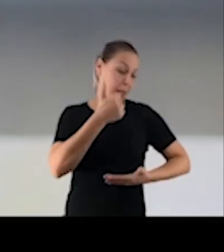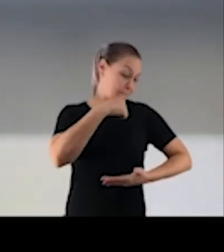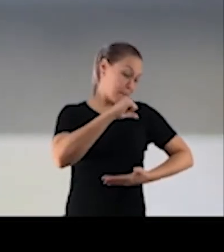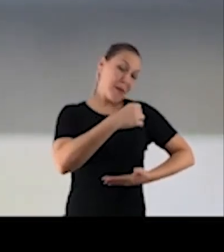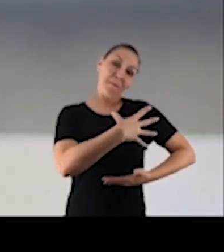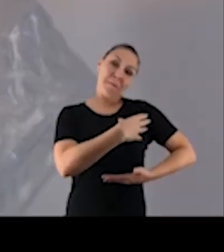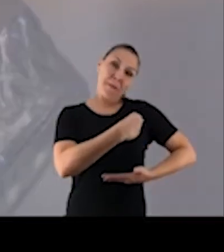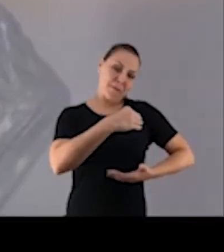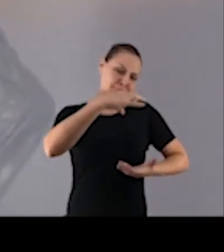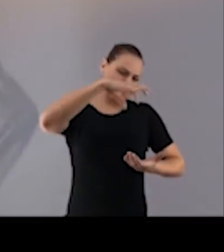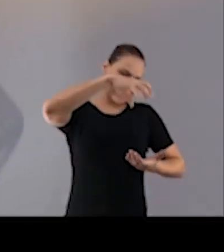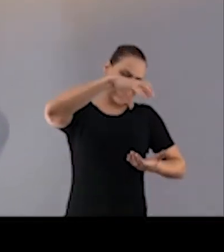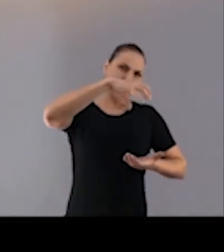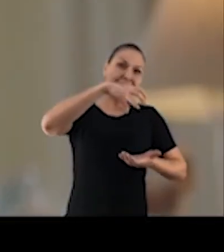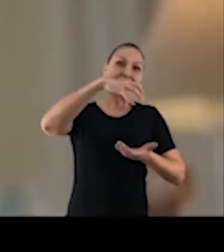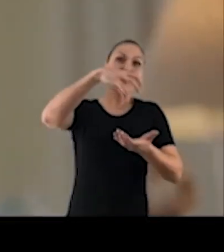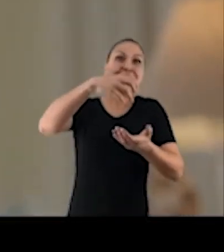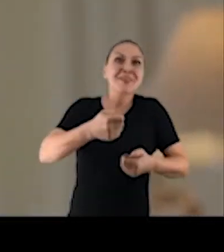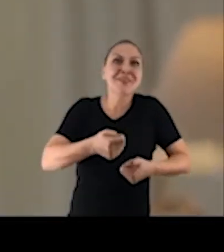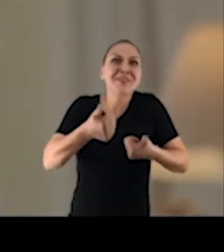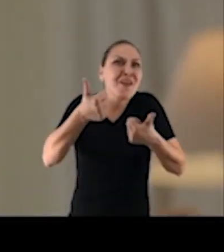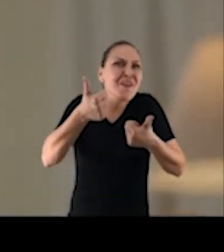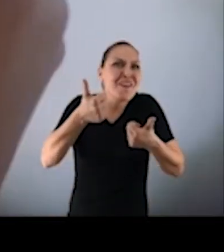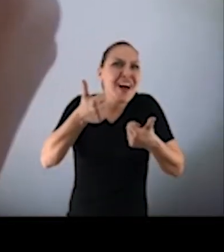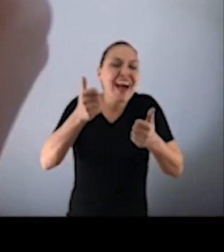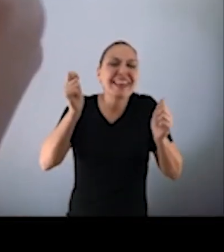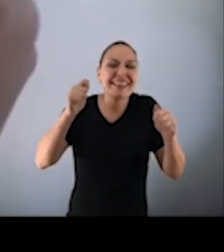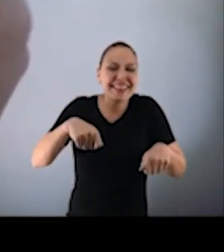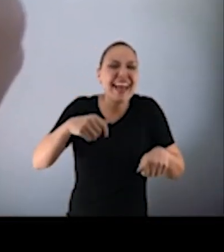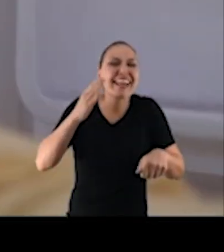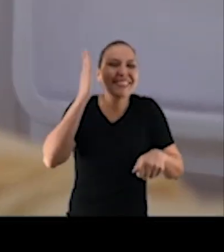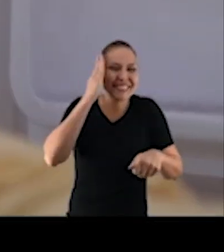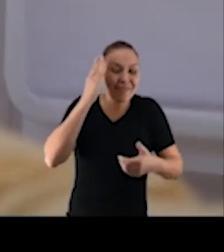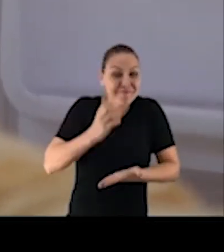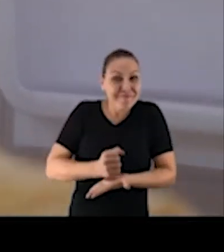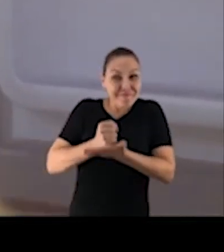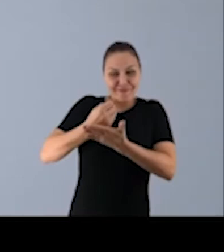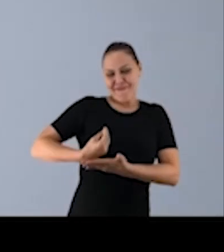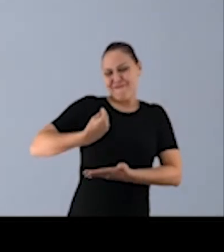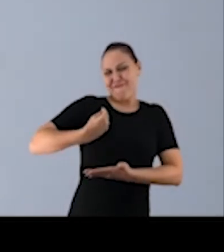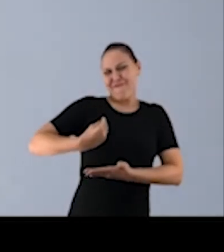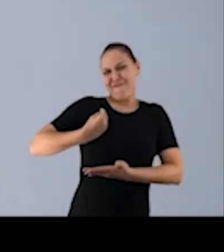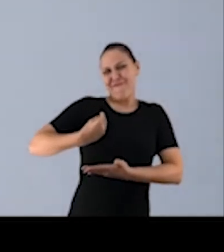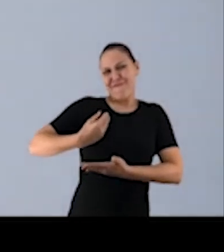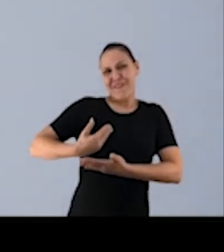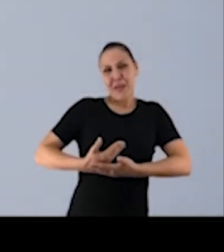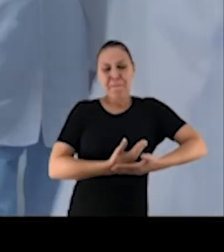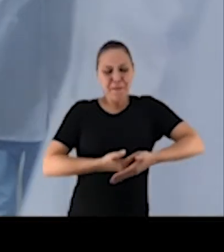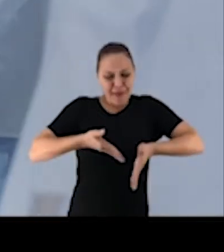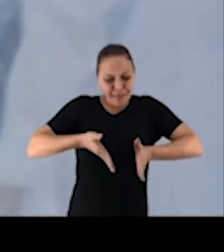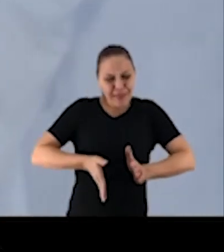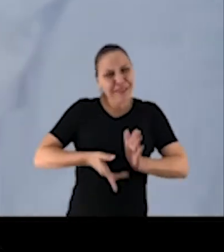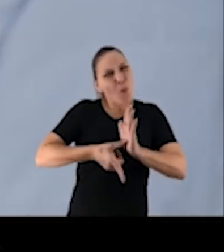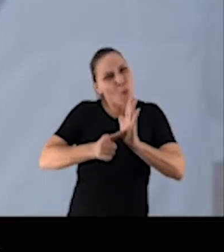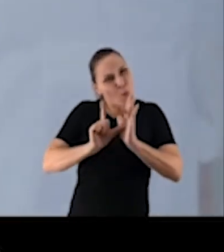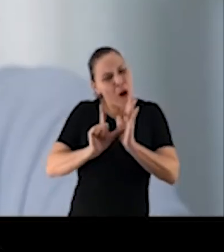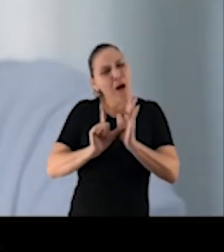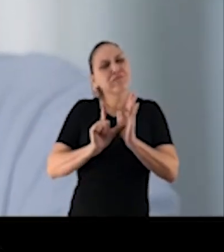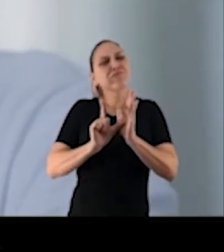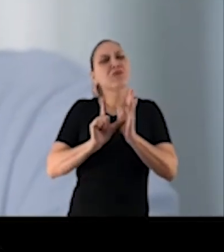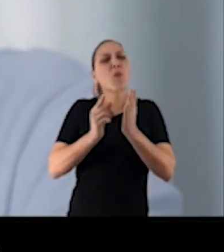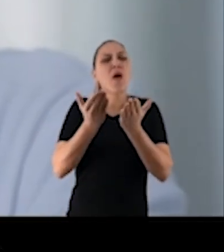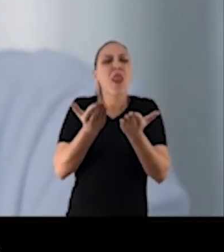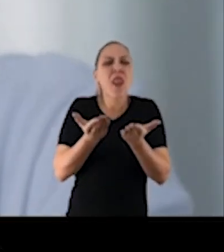Tem mães que doam o seu leite, pois sabem que o pouco doado pode salvar a vida de bebês prematuros ou de